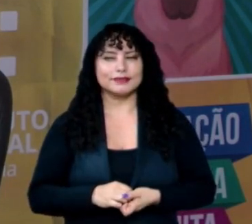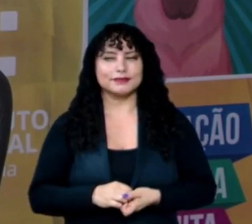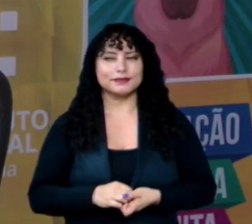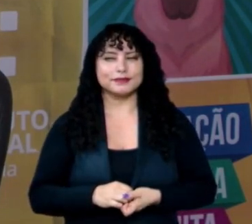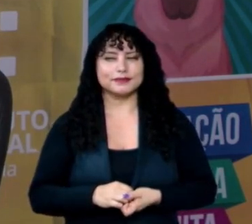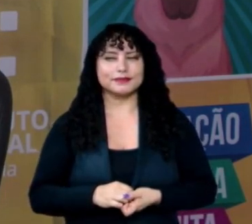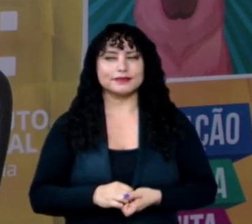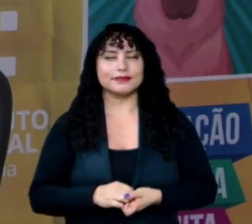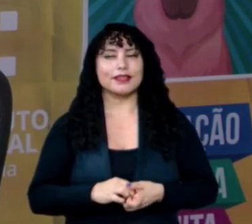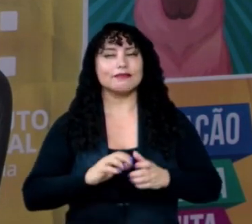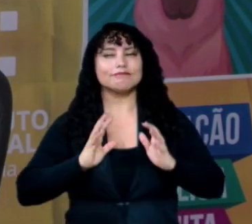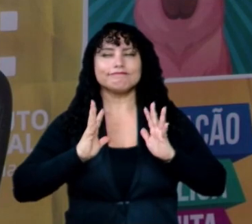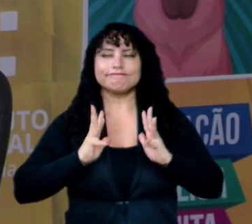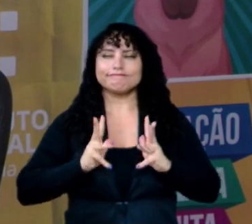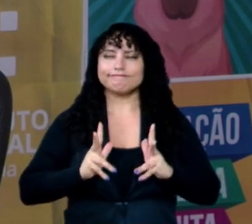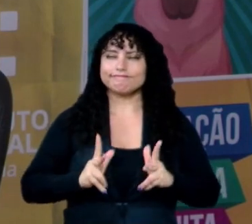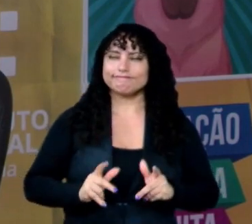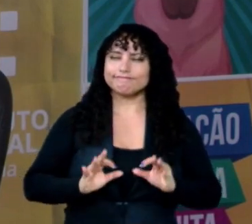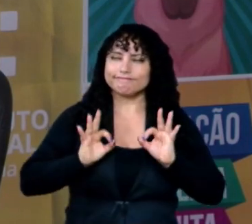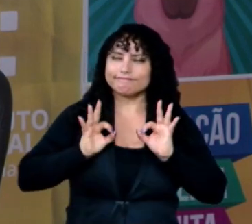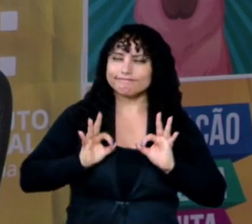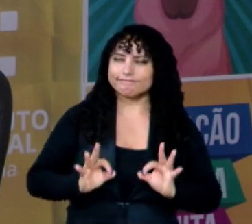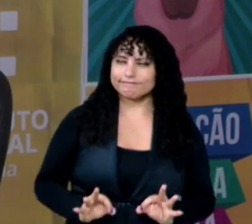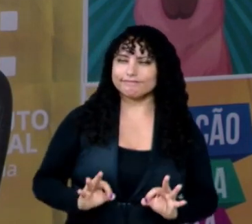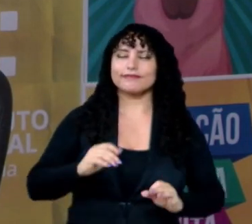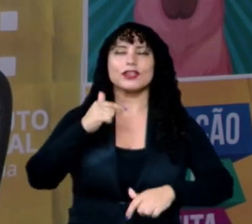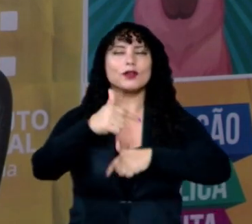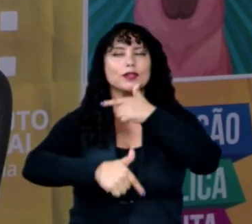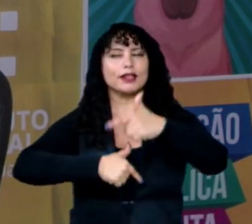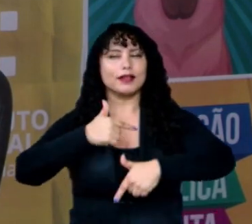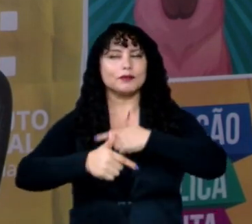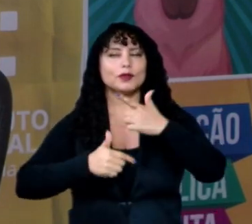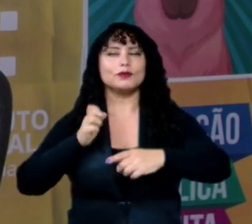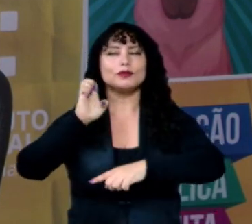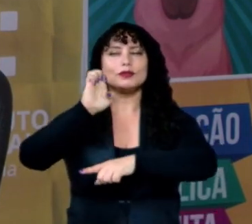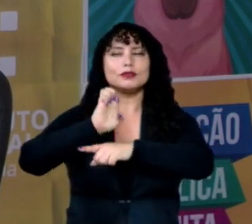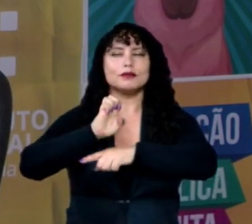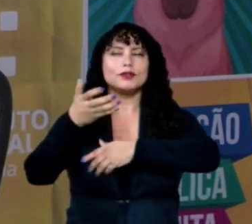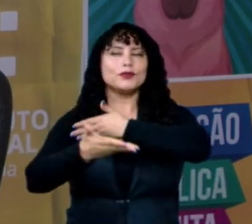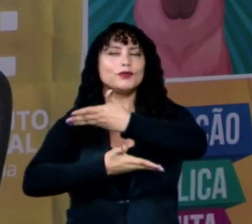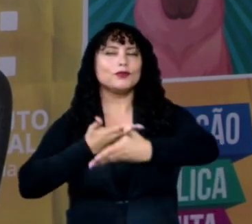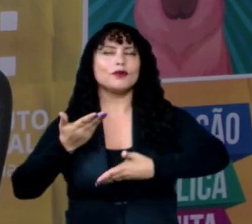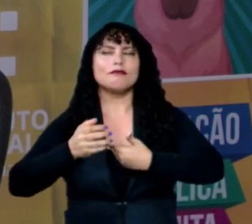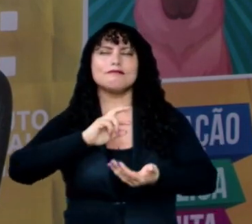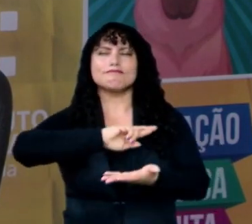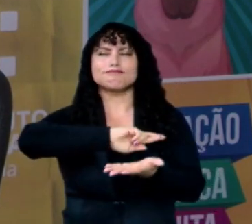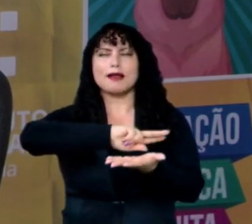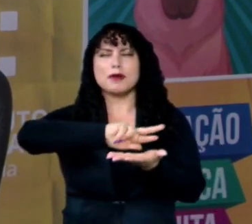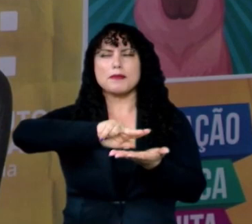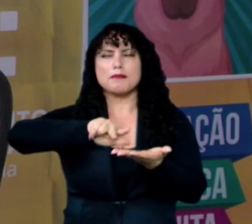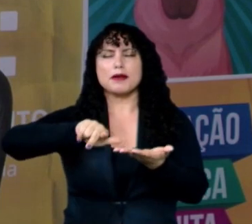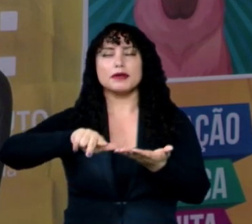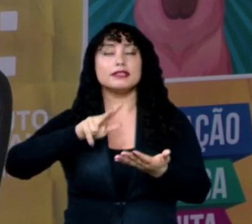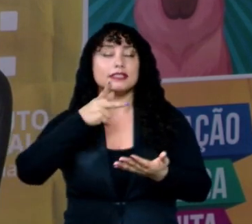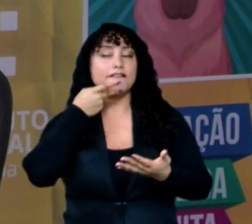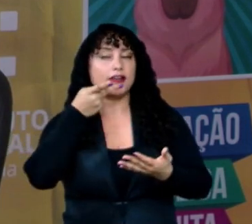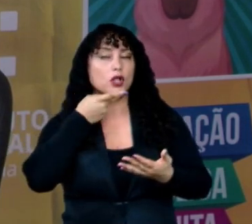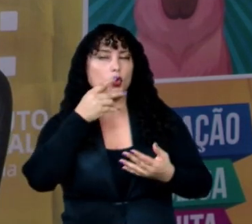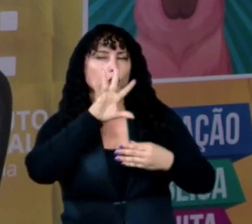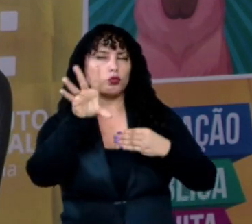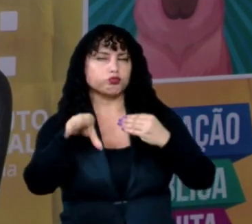a integridade, né, da atuação do Estado, ela envolve várias coisas, né? E você citou aí,